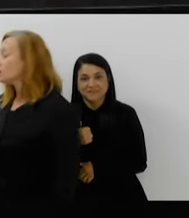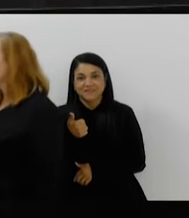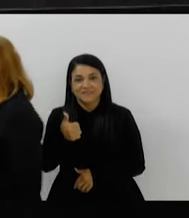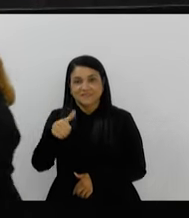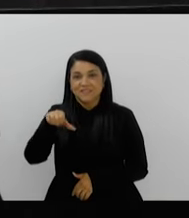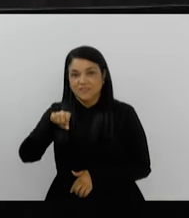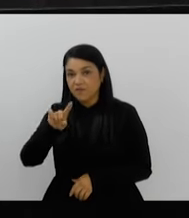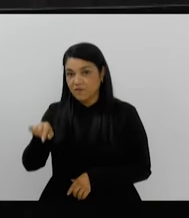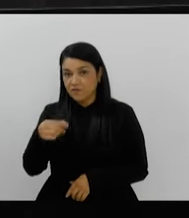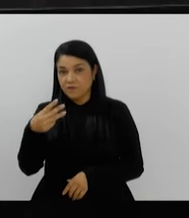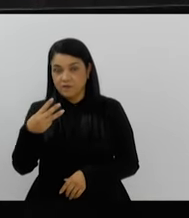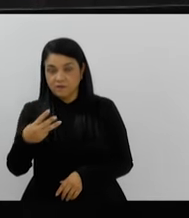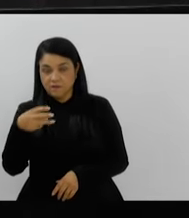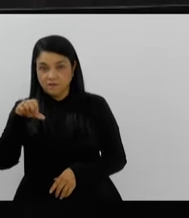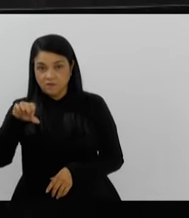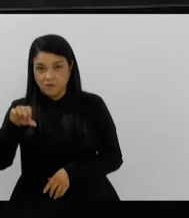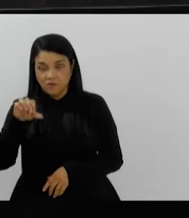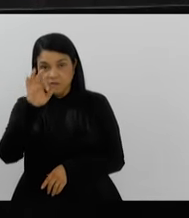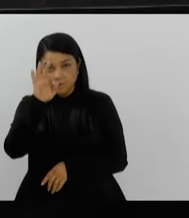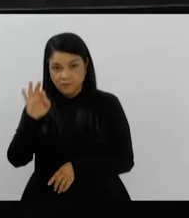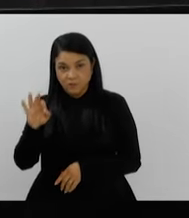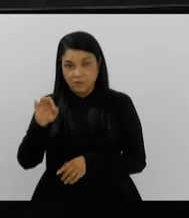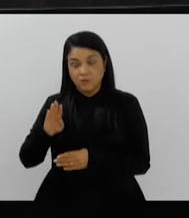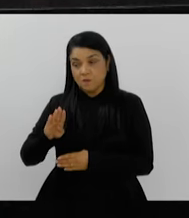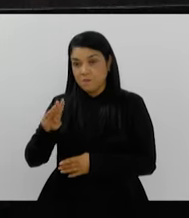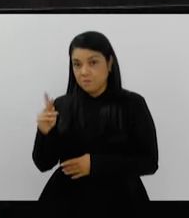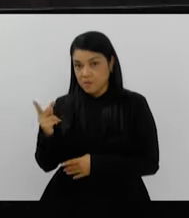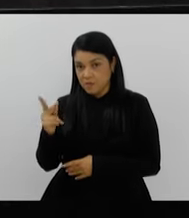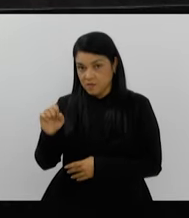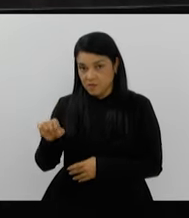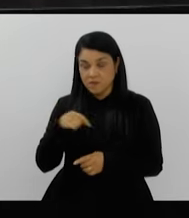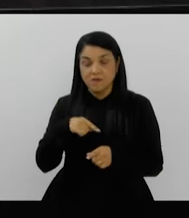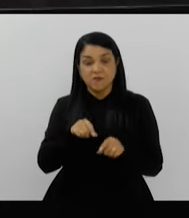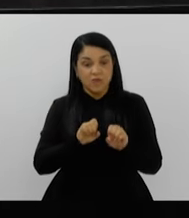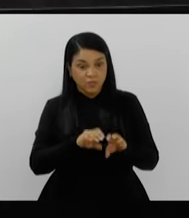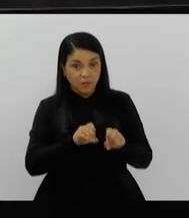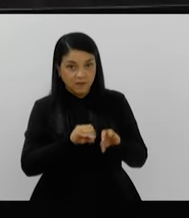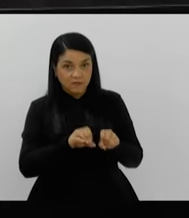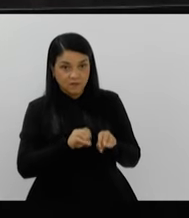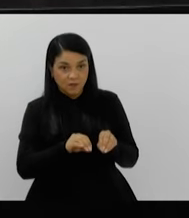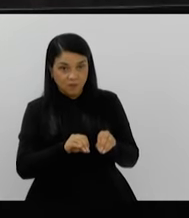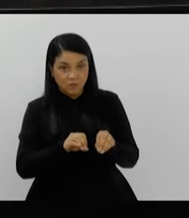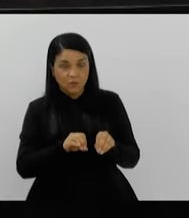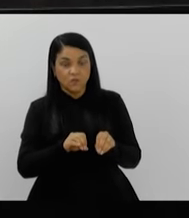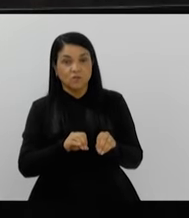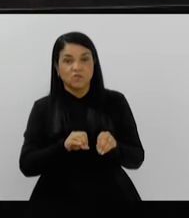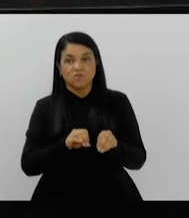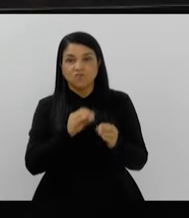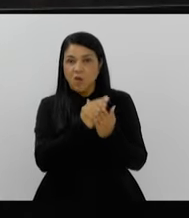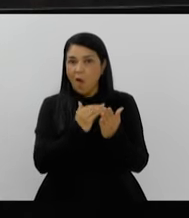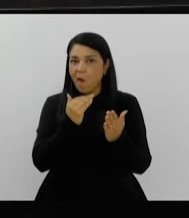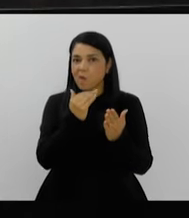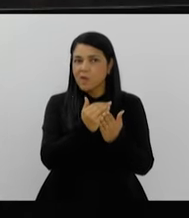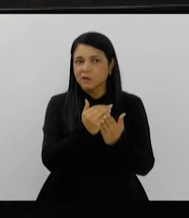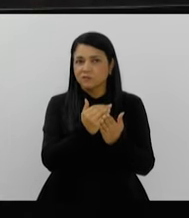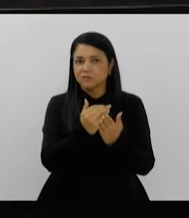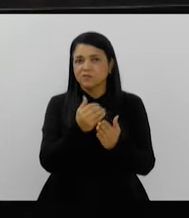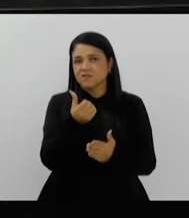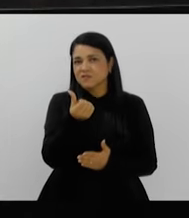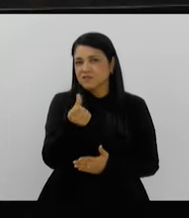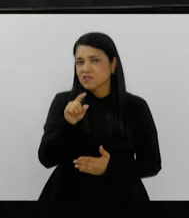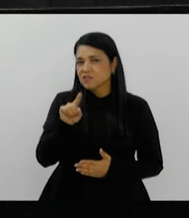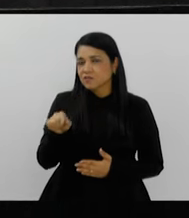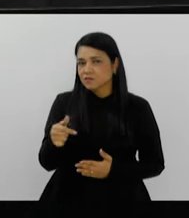19,34 bi para a segurança pública e, para a educação, aumento de